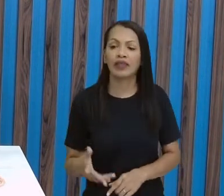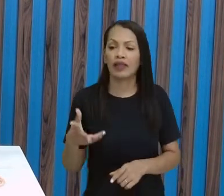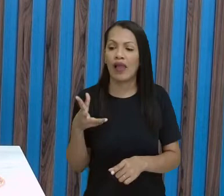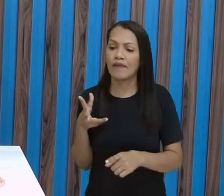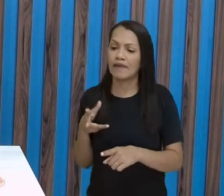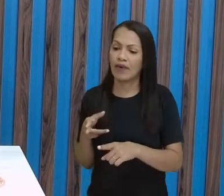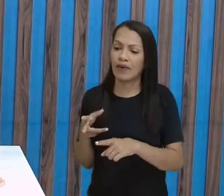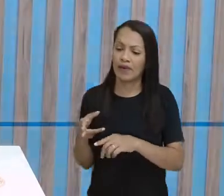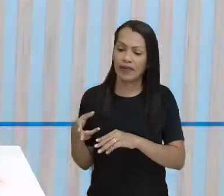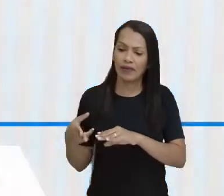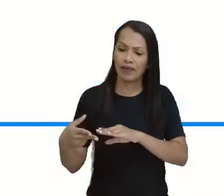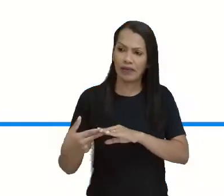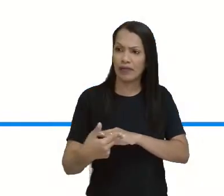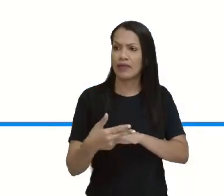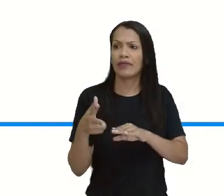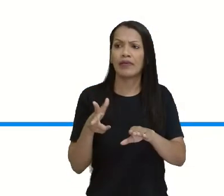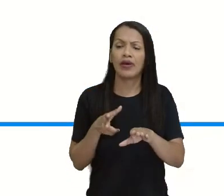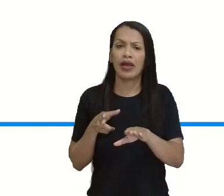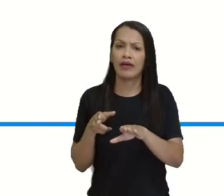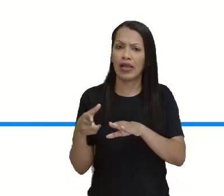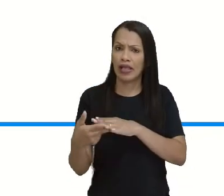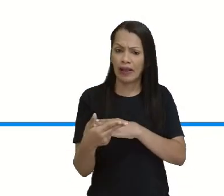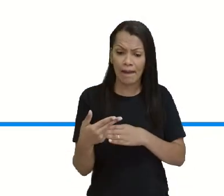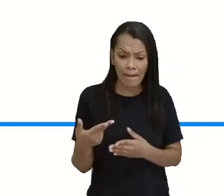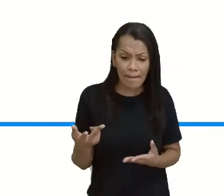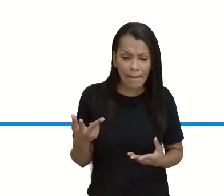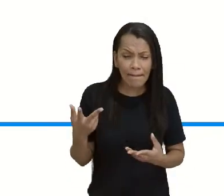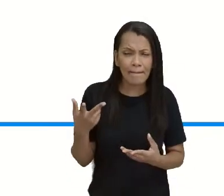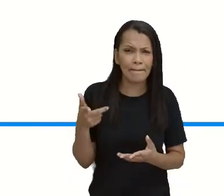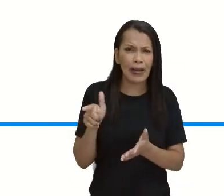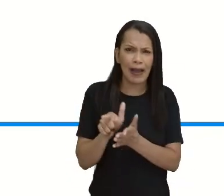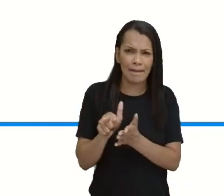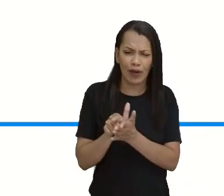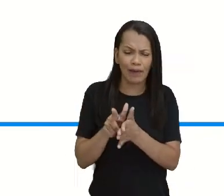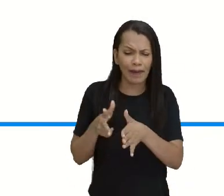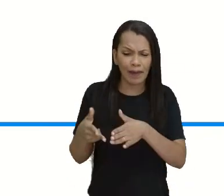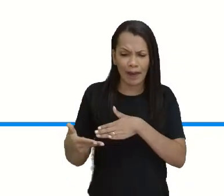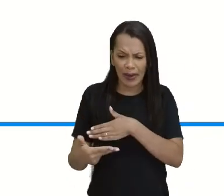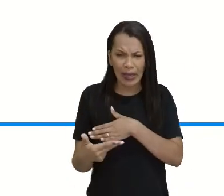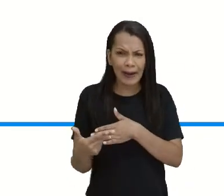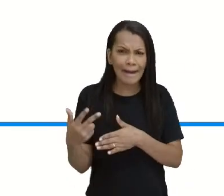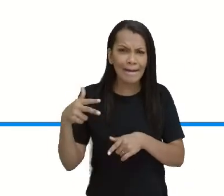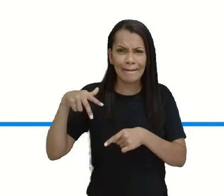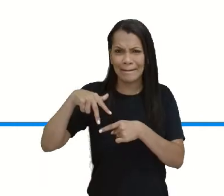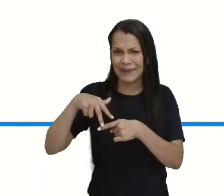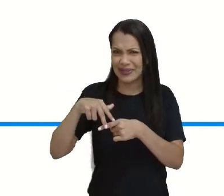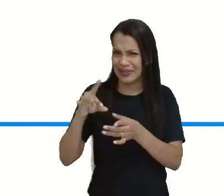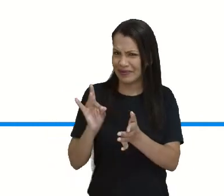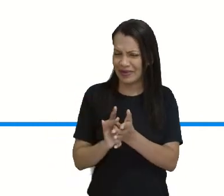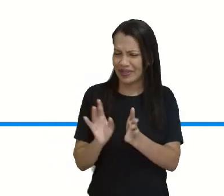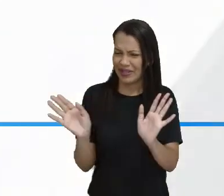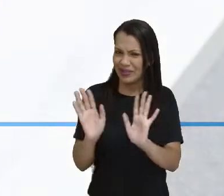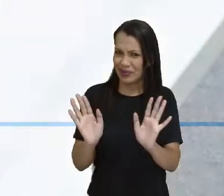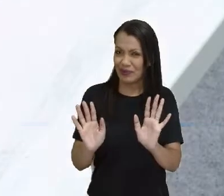no papel e montou, tá? Não são pizzas de verdade. O que é que vocês vão fazer? Preste atenção